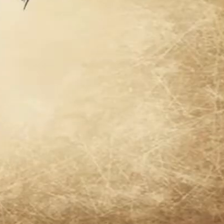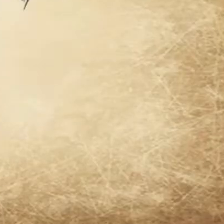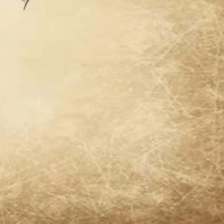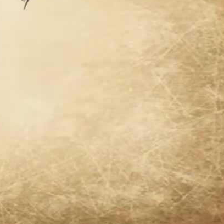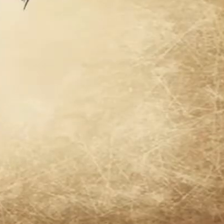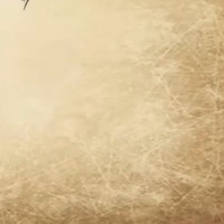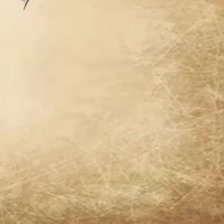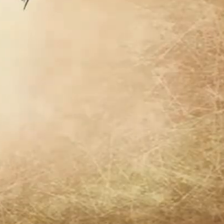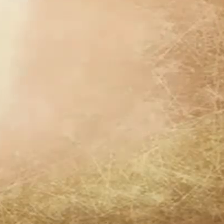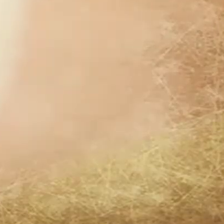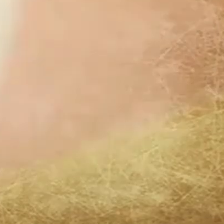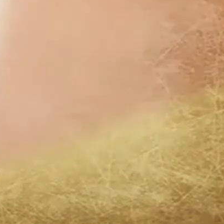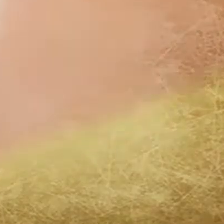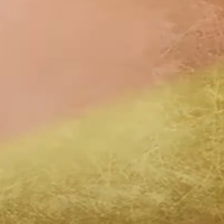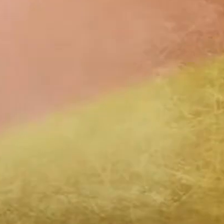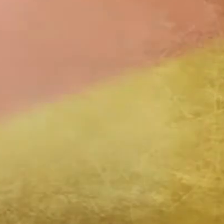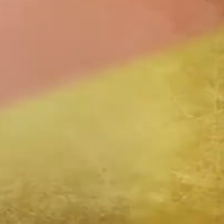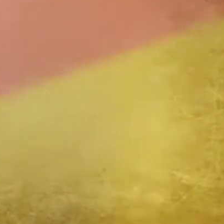Música